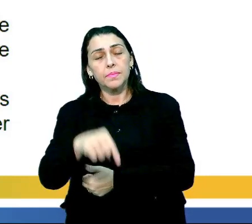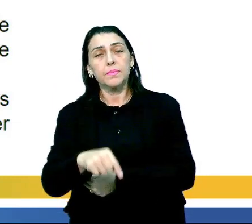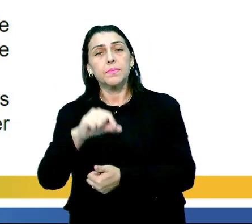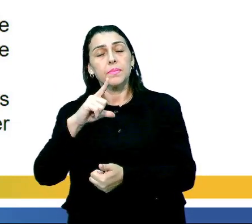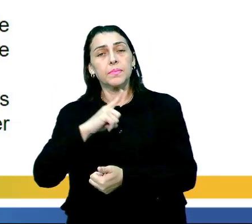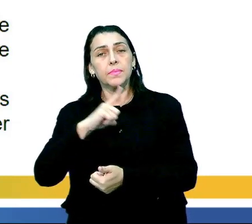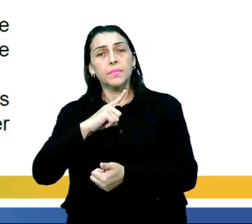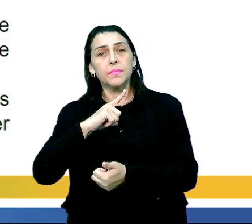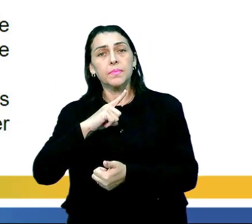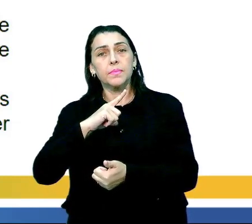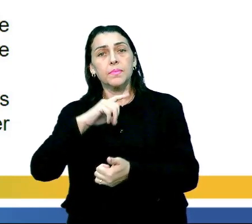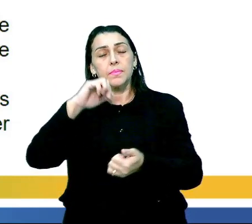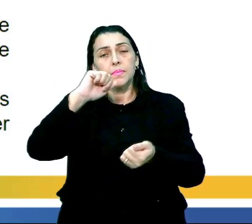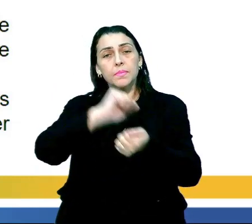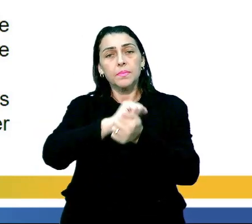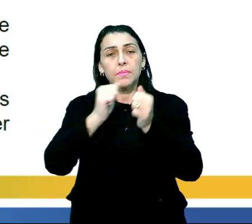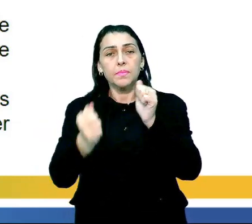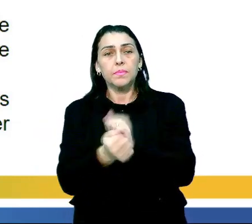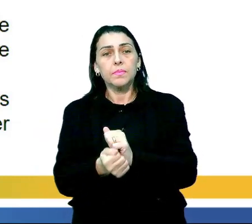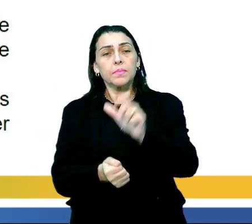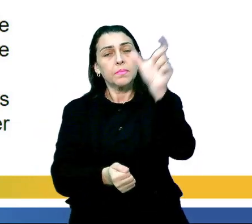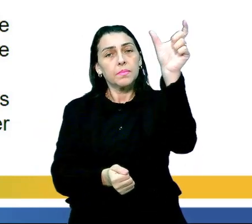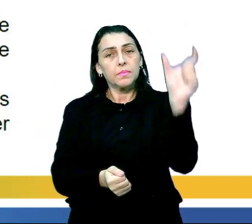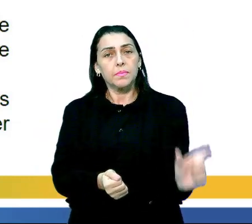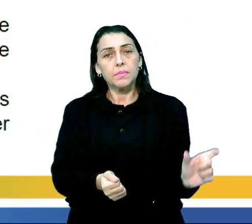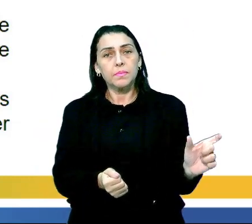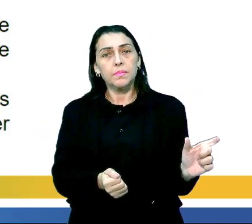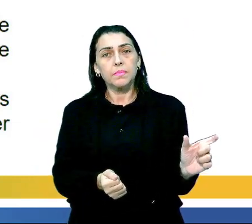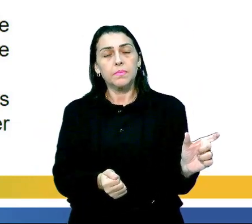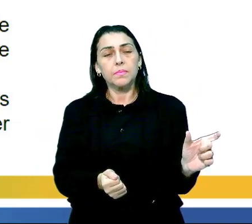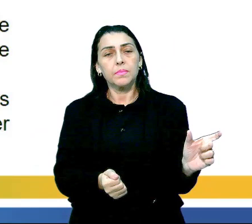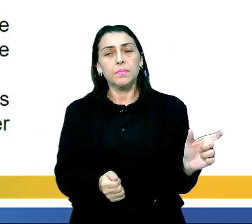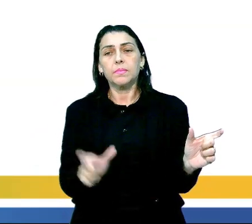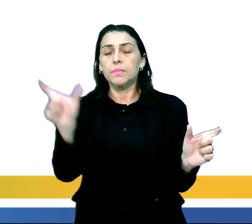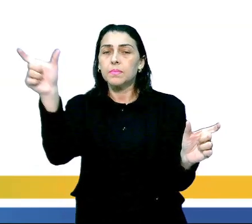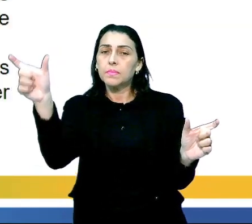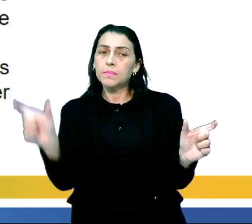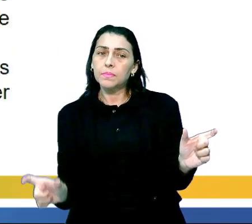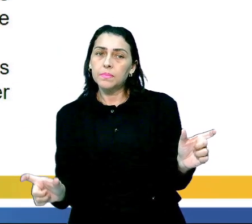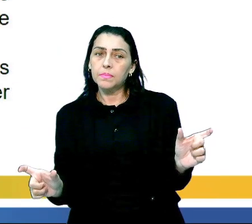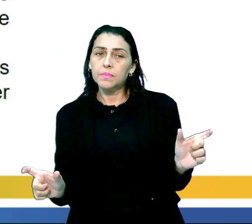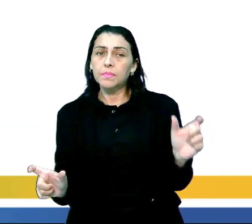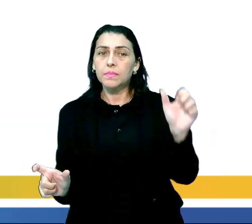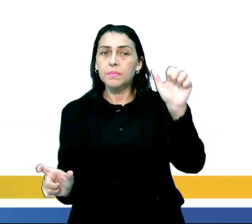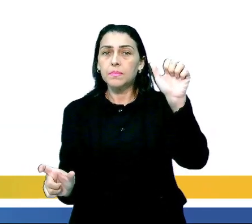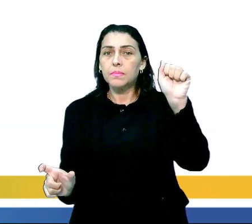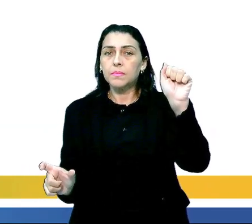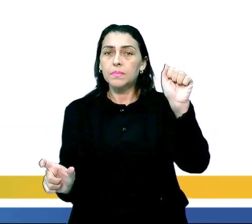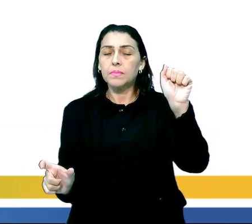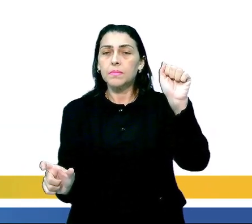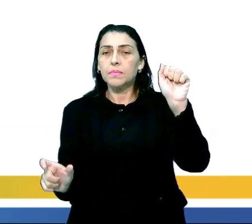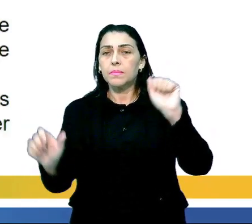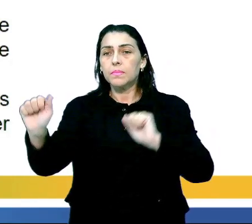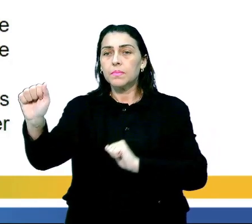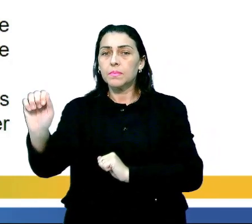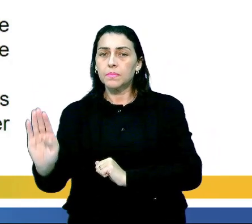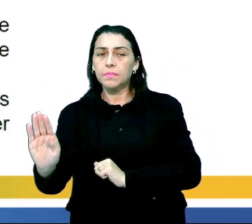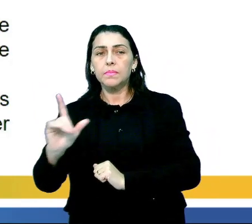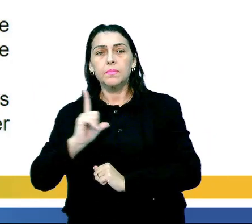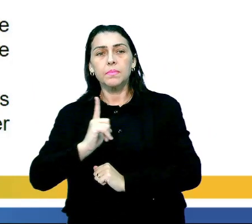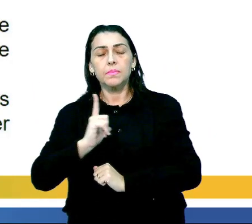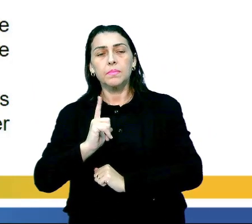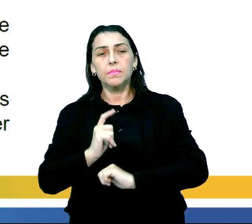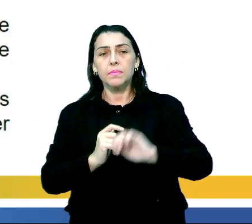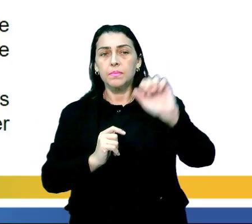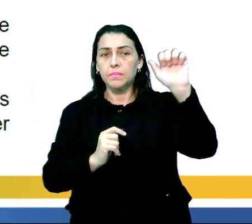vai ter que associar a coluna, tá? As colunas, aliás, A e B. Então, de um lado, nós